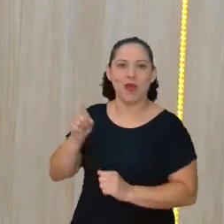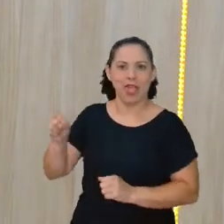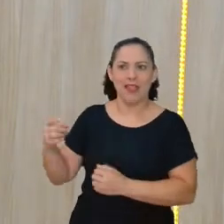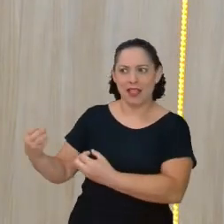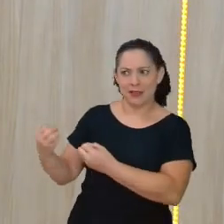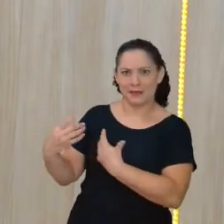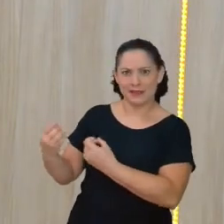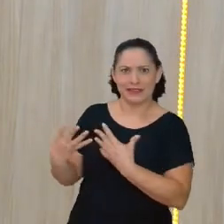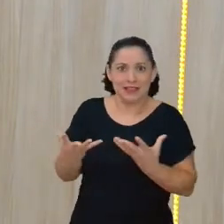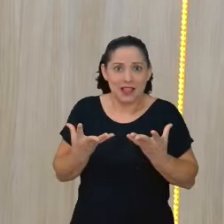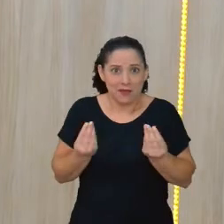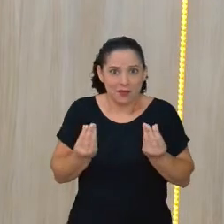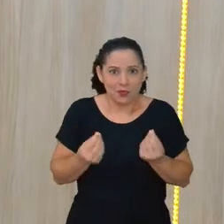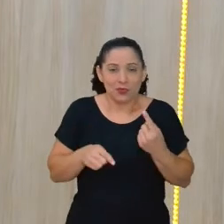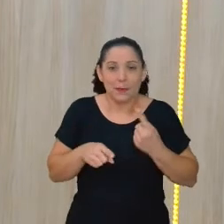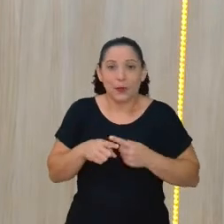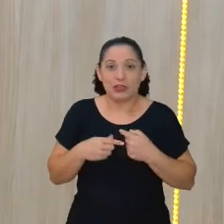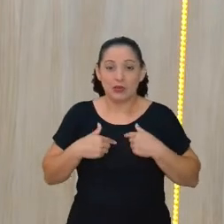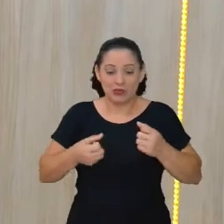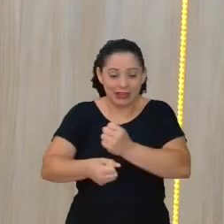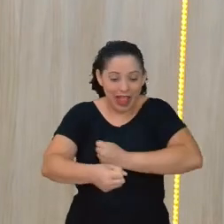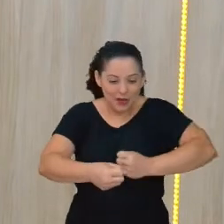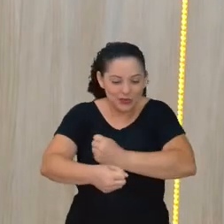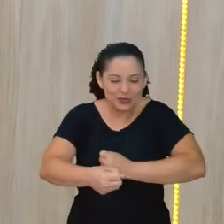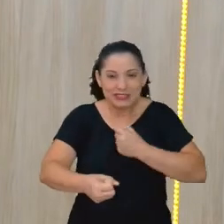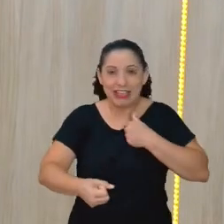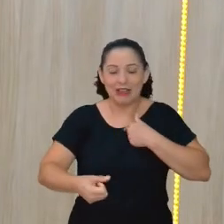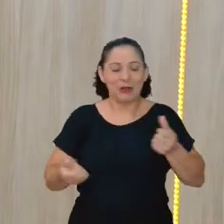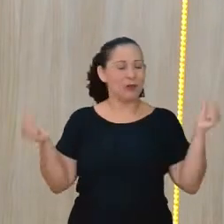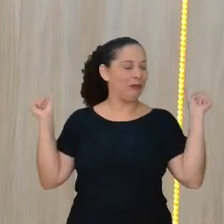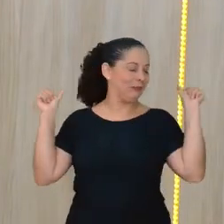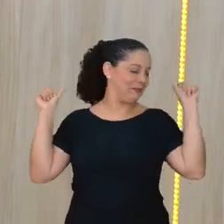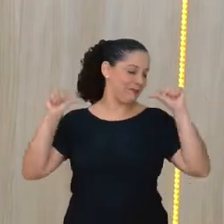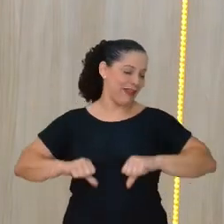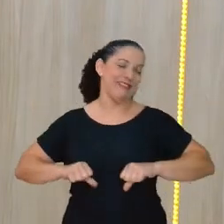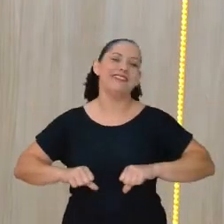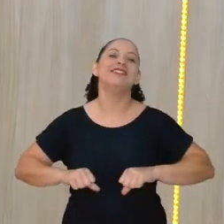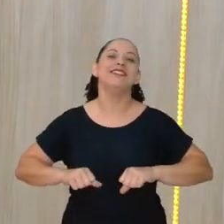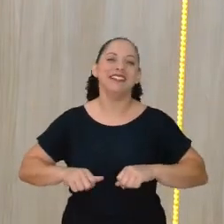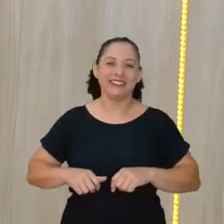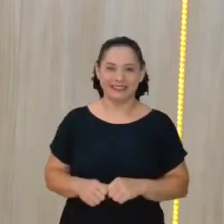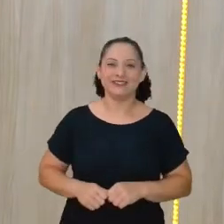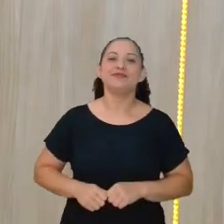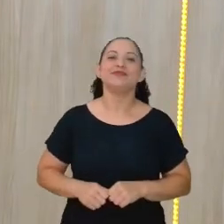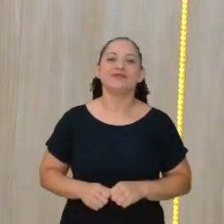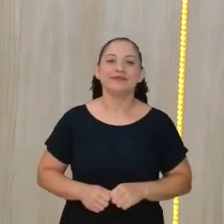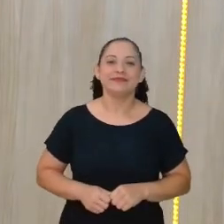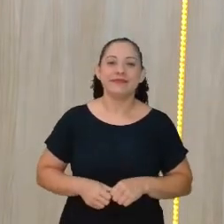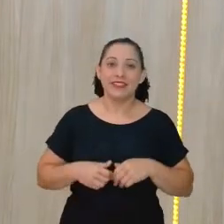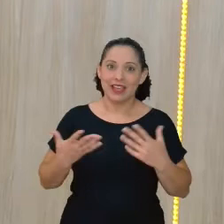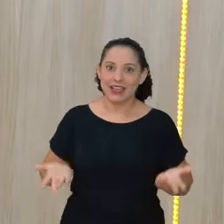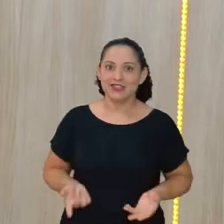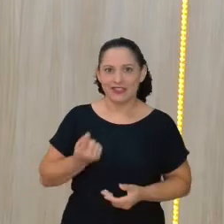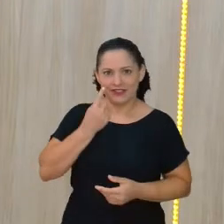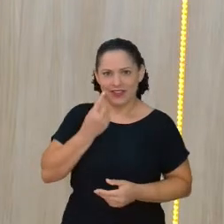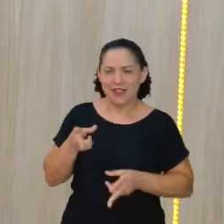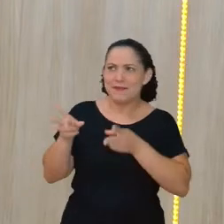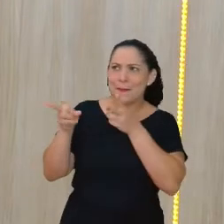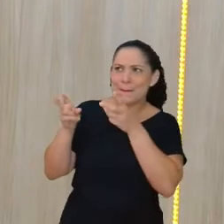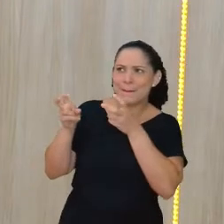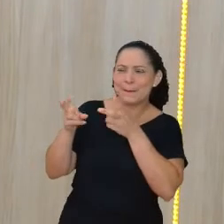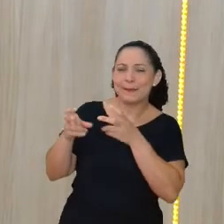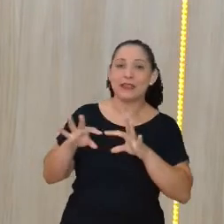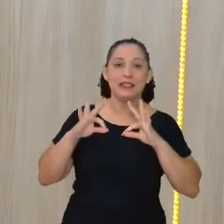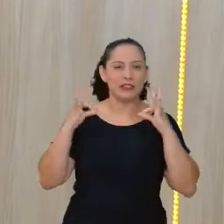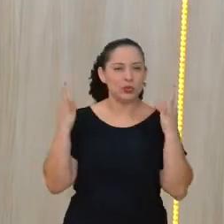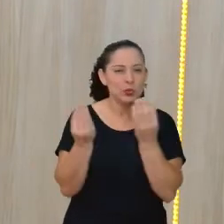que me ensinar, porque na cozinha eu sou péssima. Então, a gente percebe aí que todo mundo